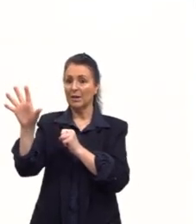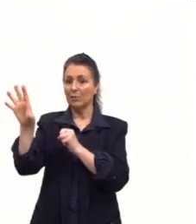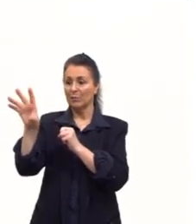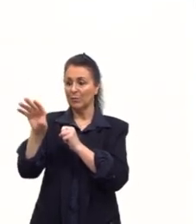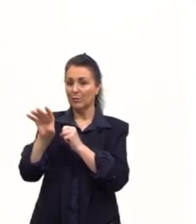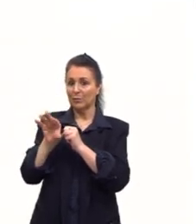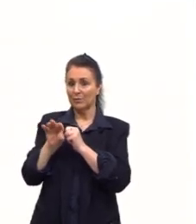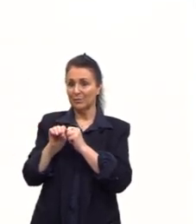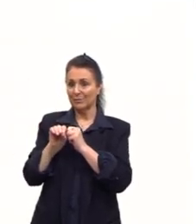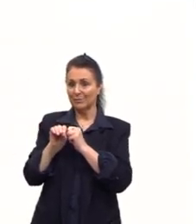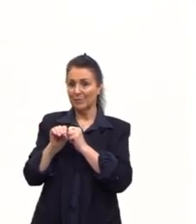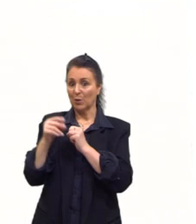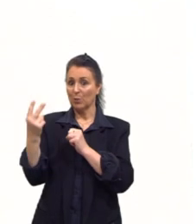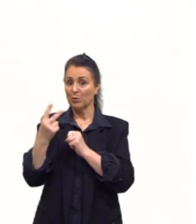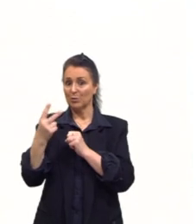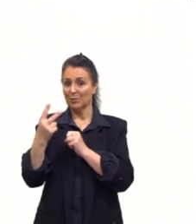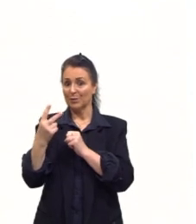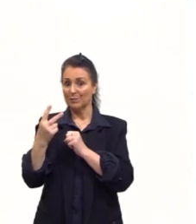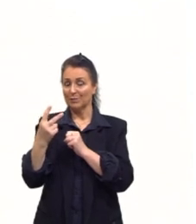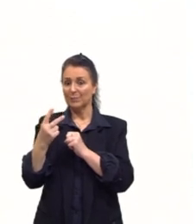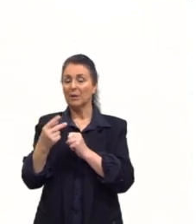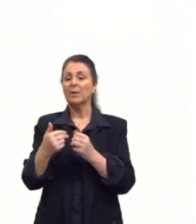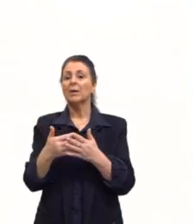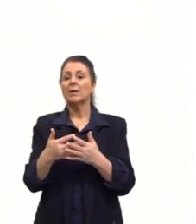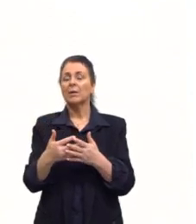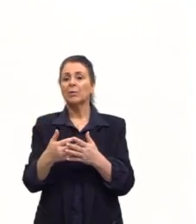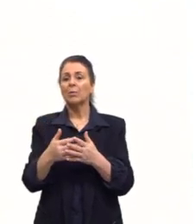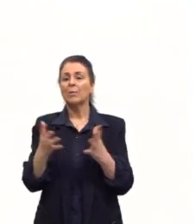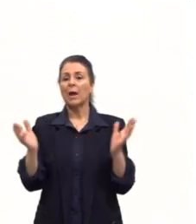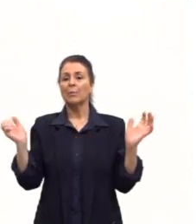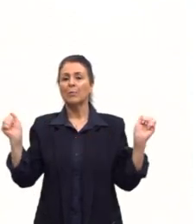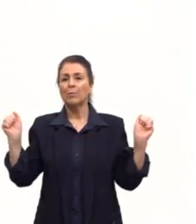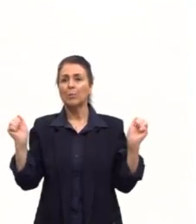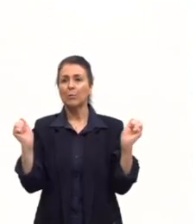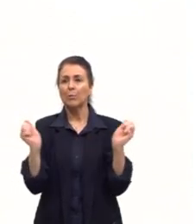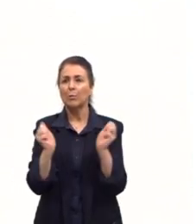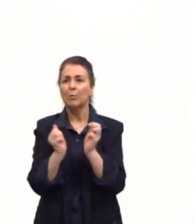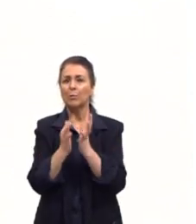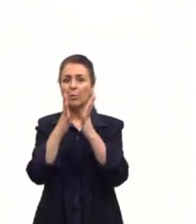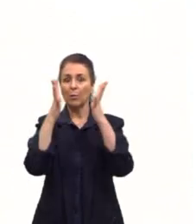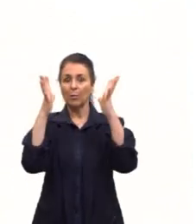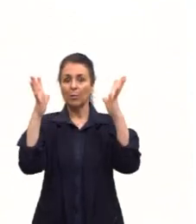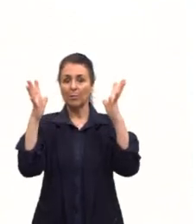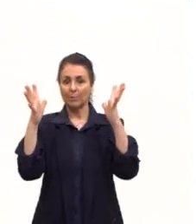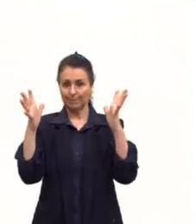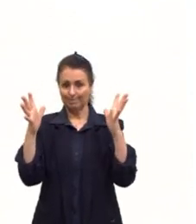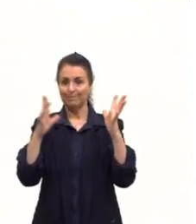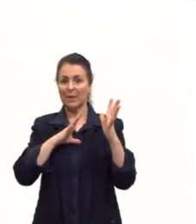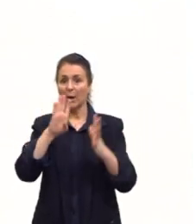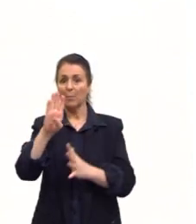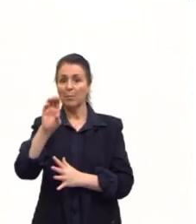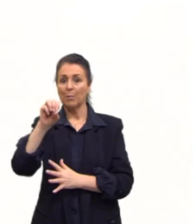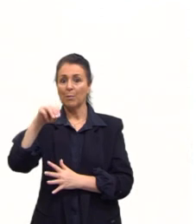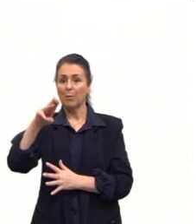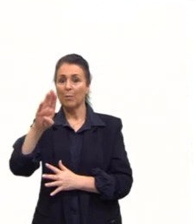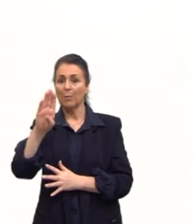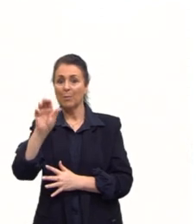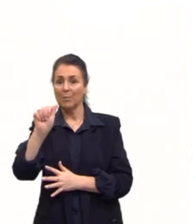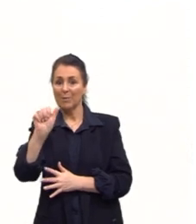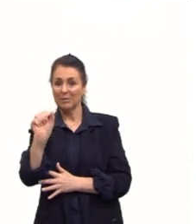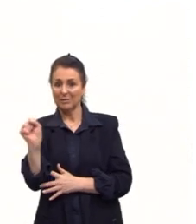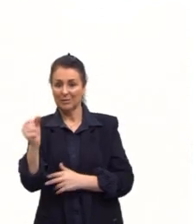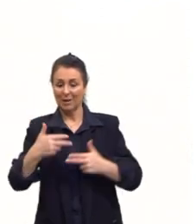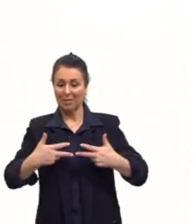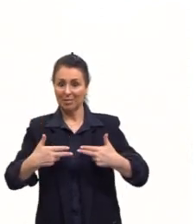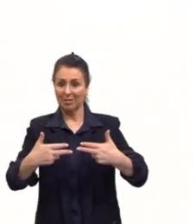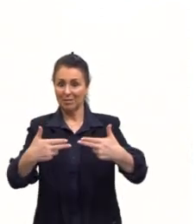da fissão EA fusão tanto para bombas mas quando a gente entra e na história de das Bombas né